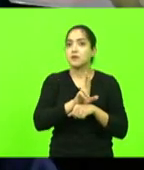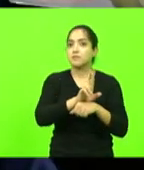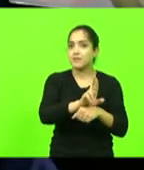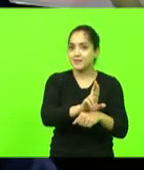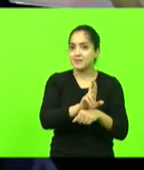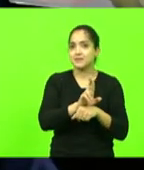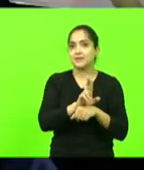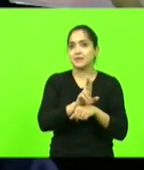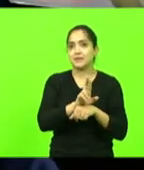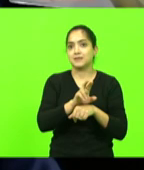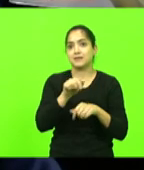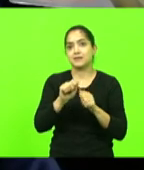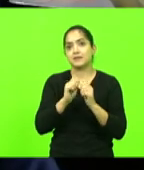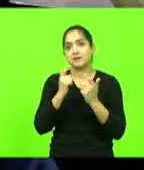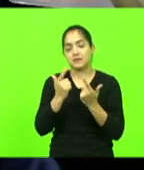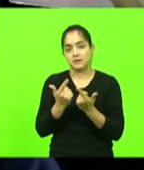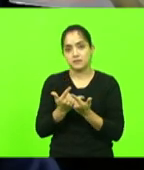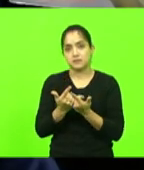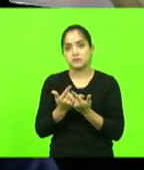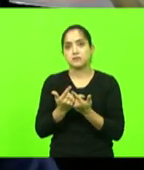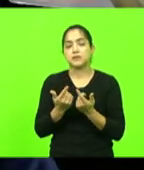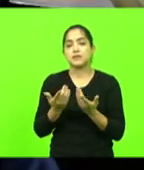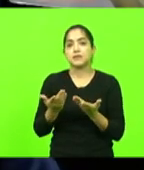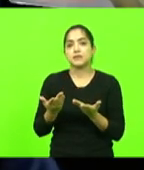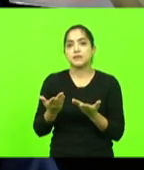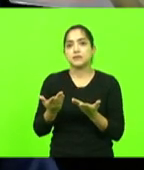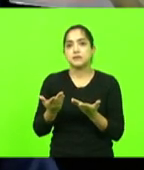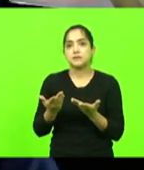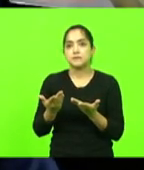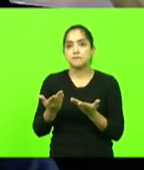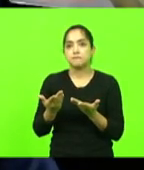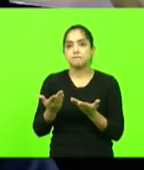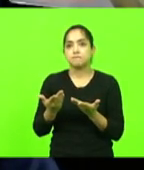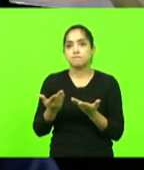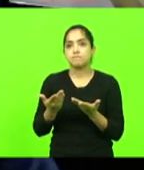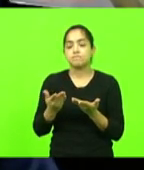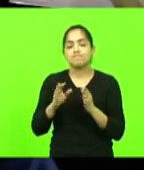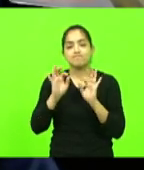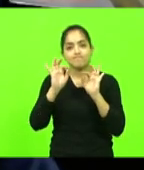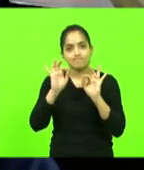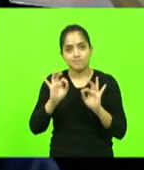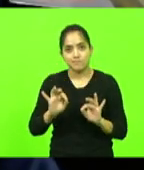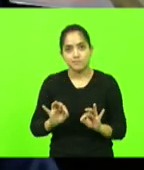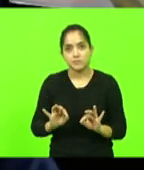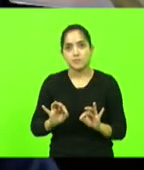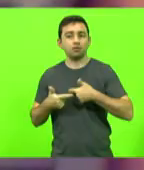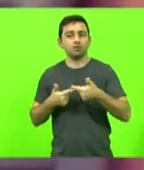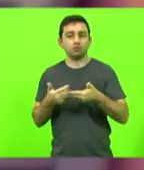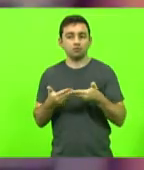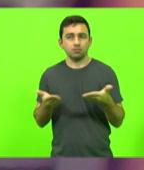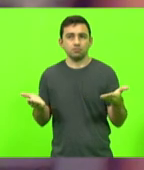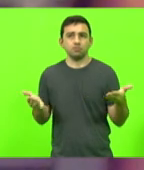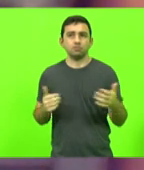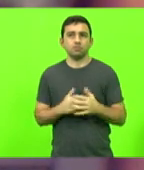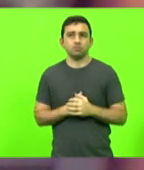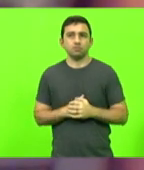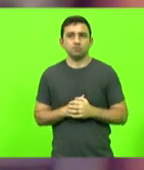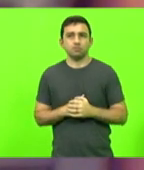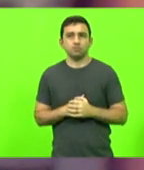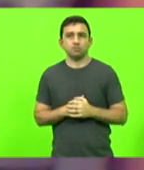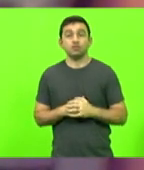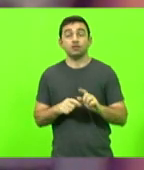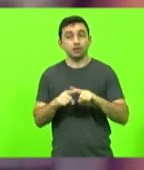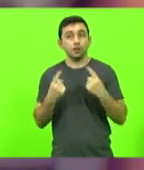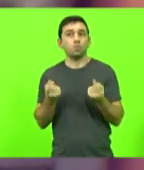2017, o aumento de 12 para R$ 25 do Vale Alimentação e a criação de um adicional noturno aos profissionais. A presidente da comissão